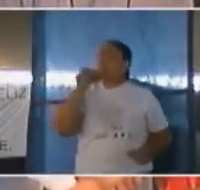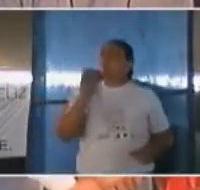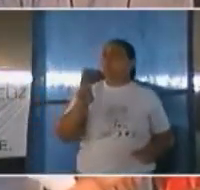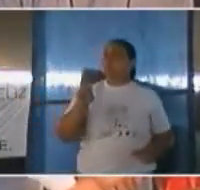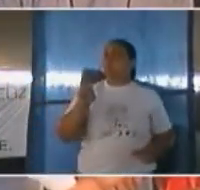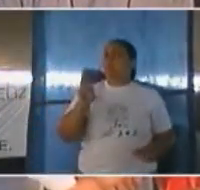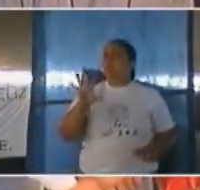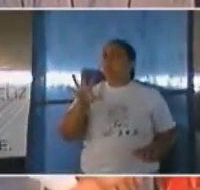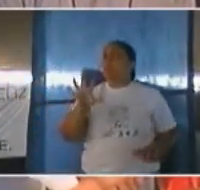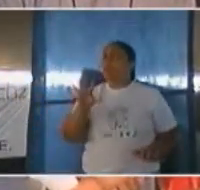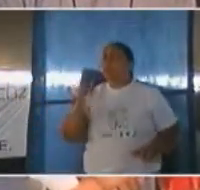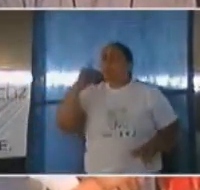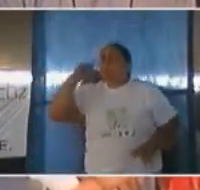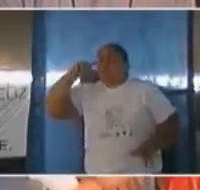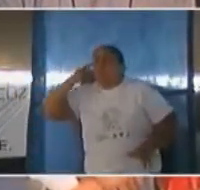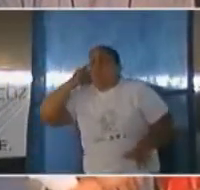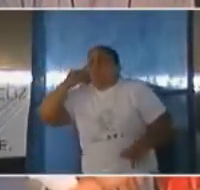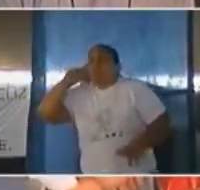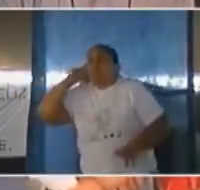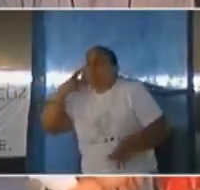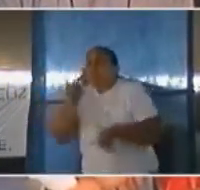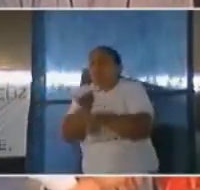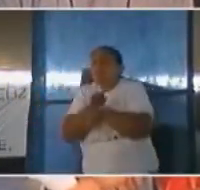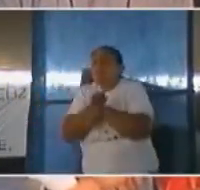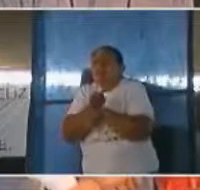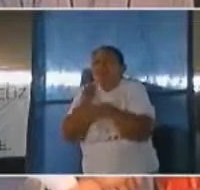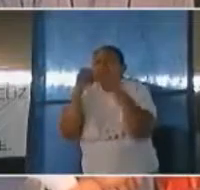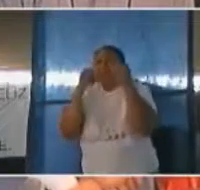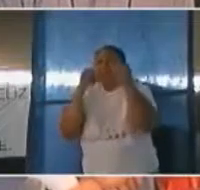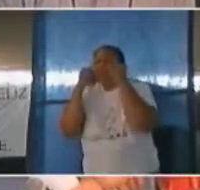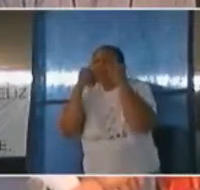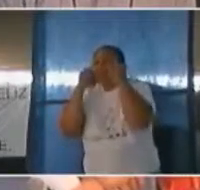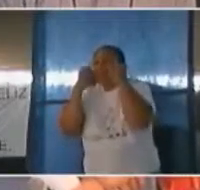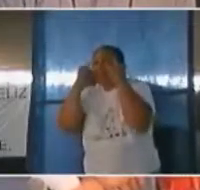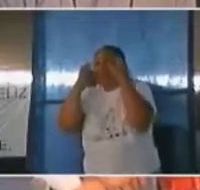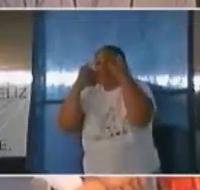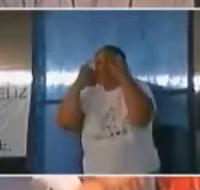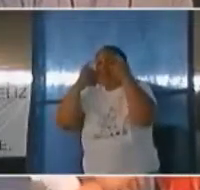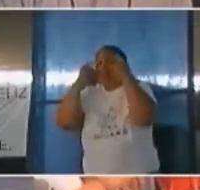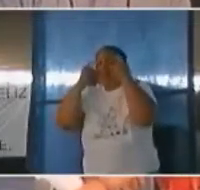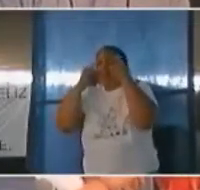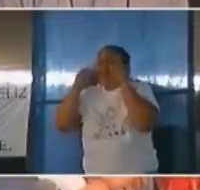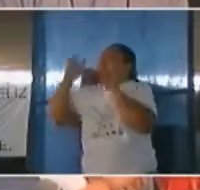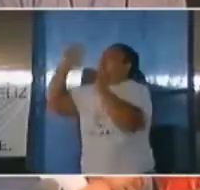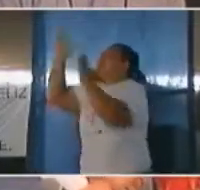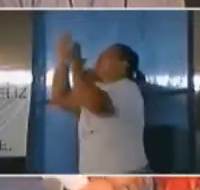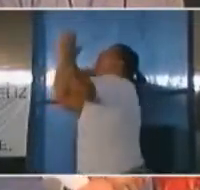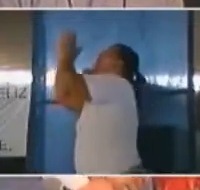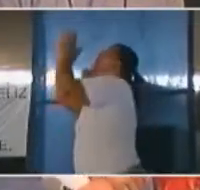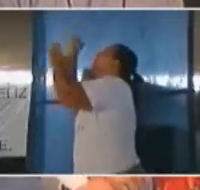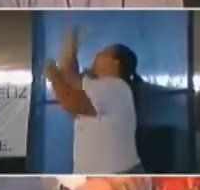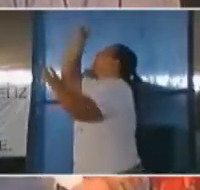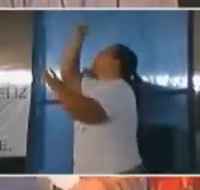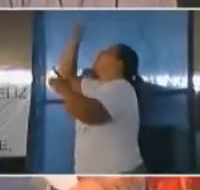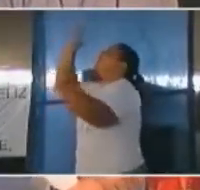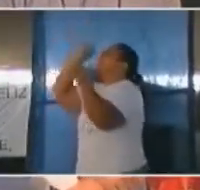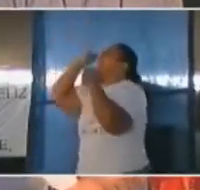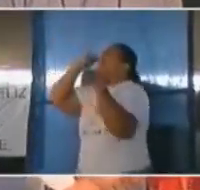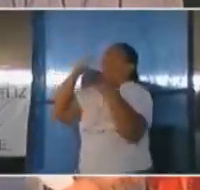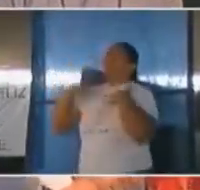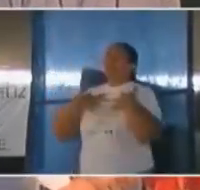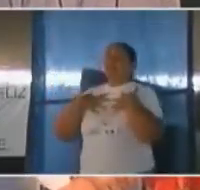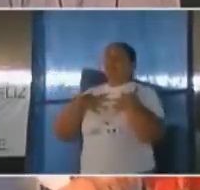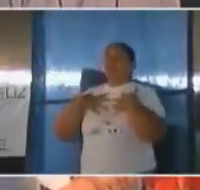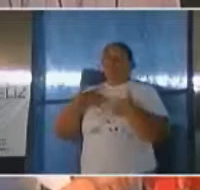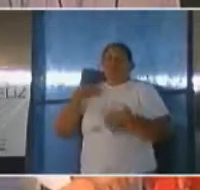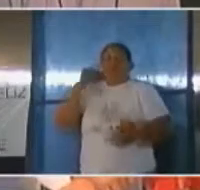Não sei nada, então eu vou lá na minha comunidade e falo, eu estou aqui, se precisar de mim. Deus vai capacitar você. Então, confie nisso e seja